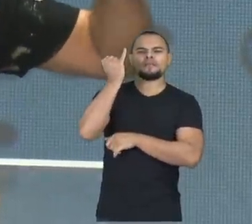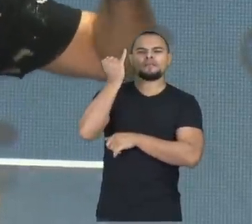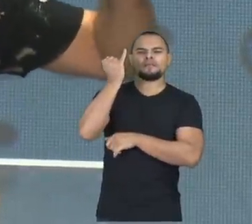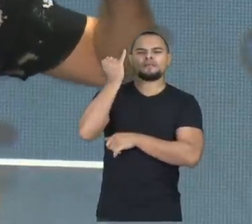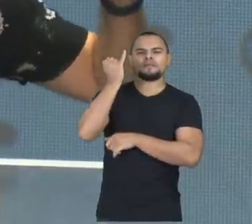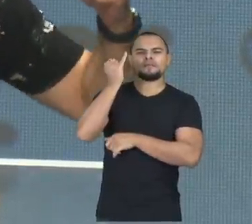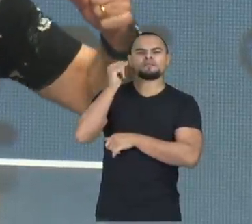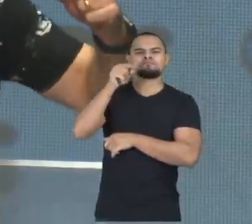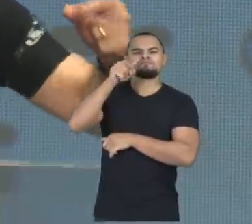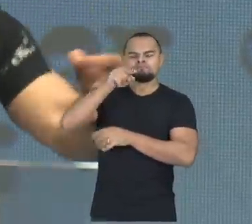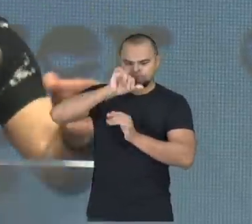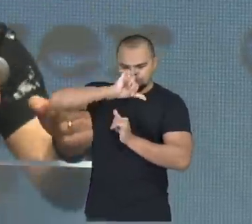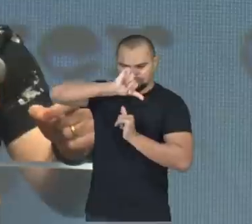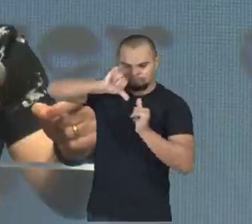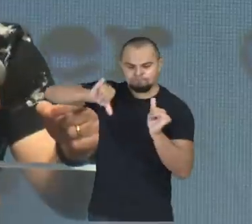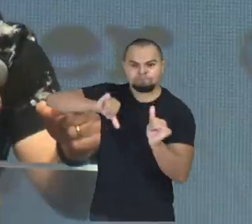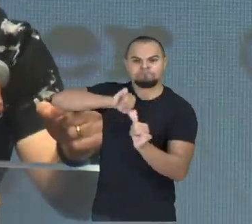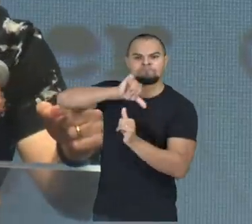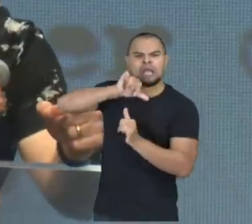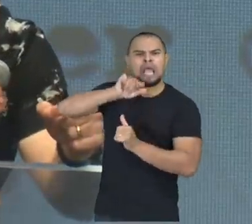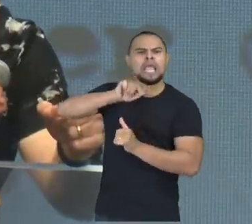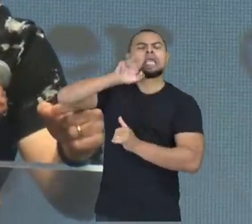foi tornado.